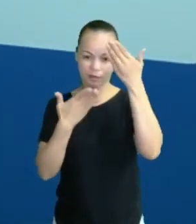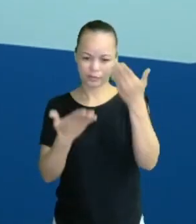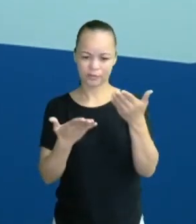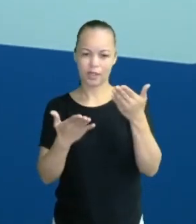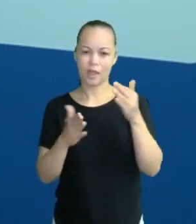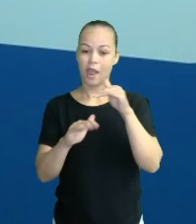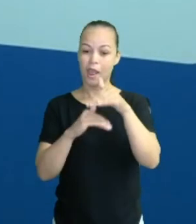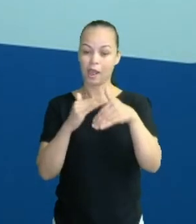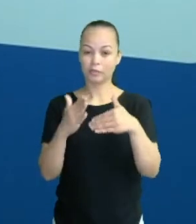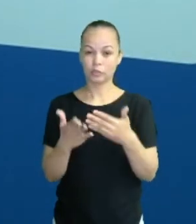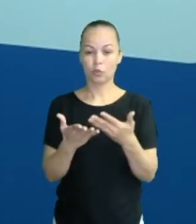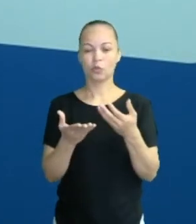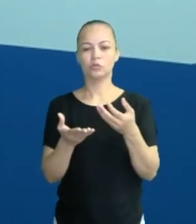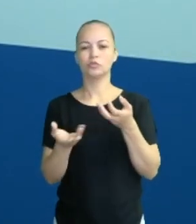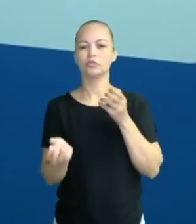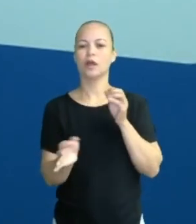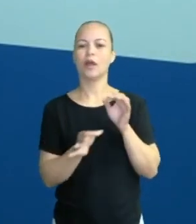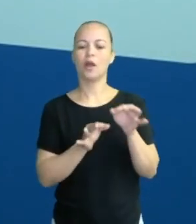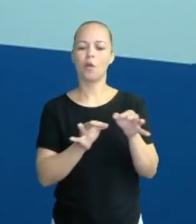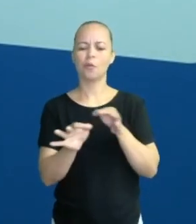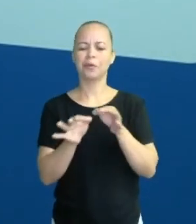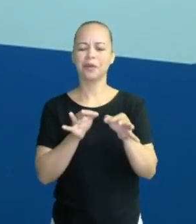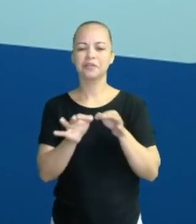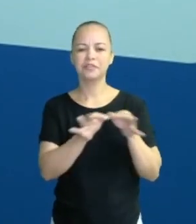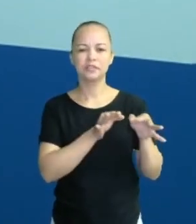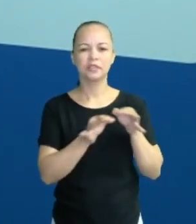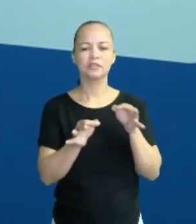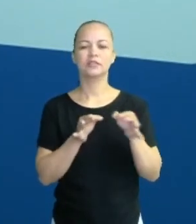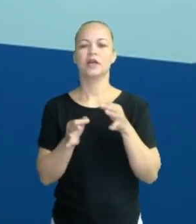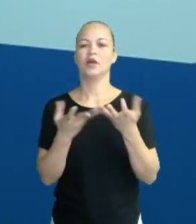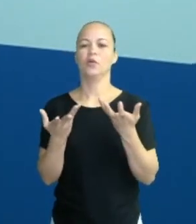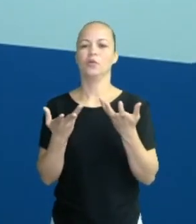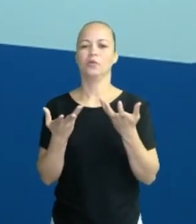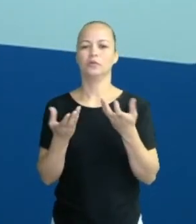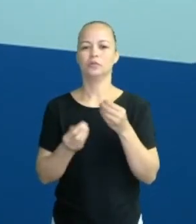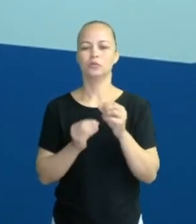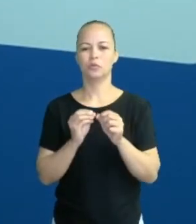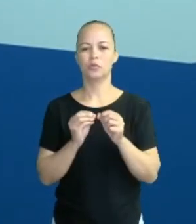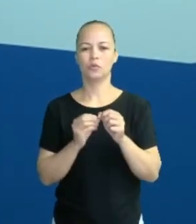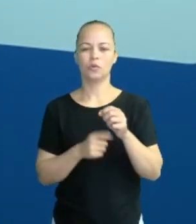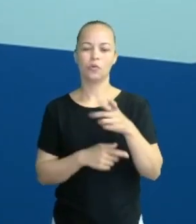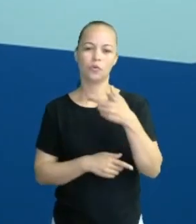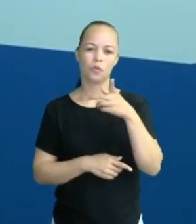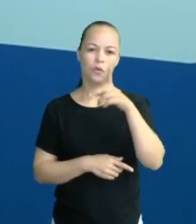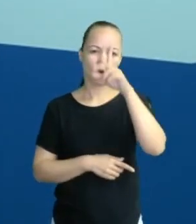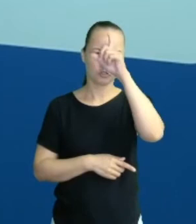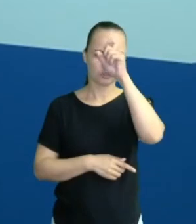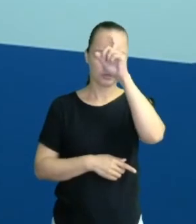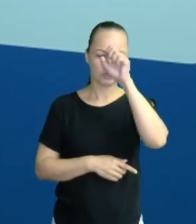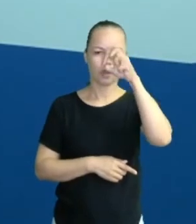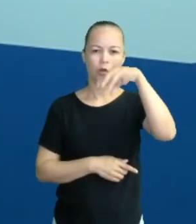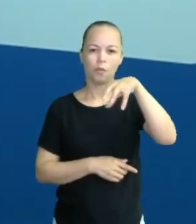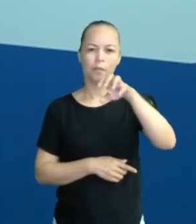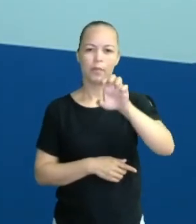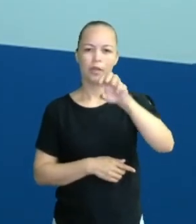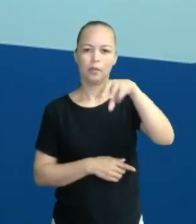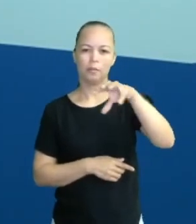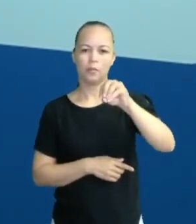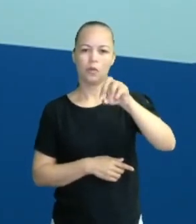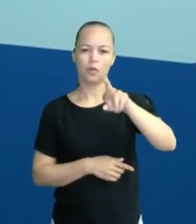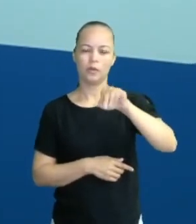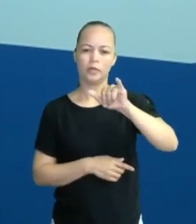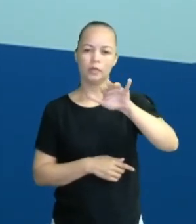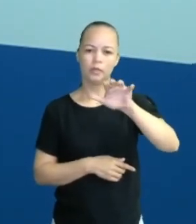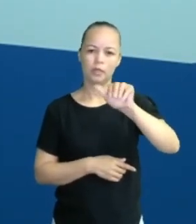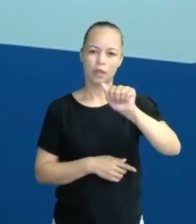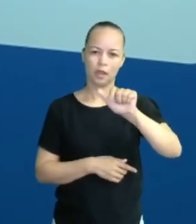todo mundo da manutenção e da engenharia do Hospital Memorial de Recife,